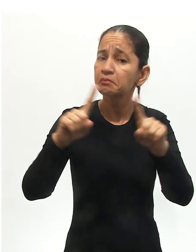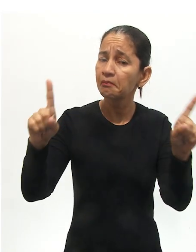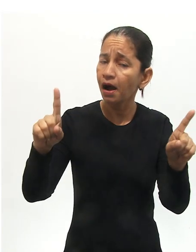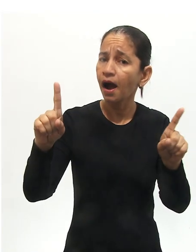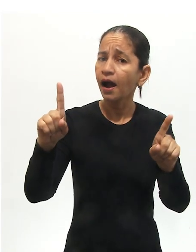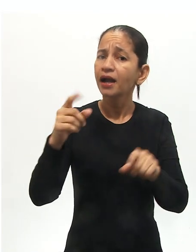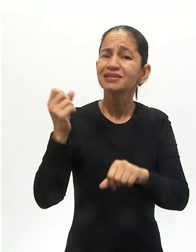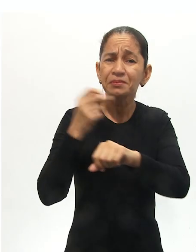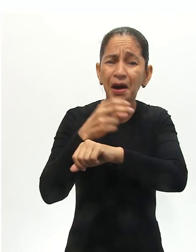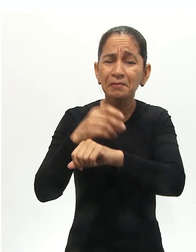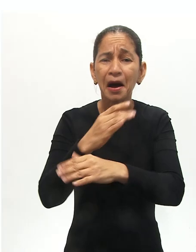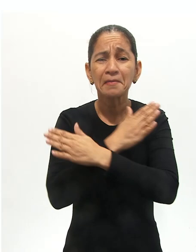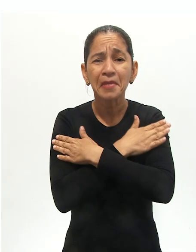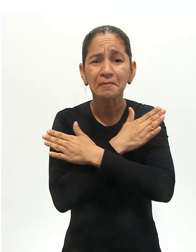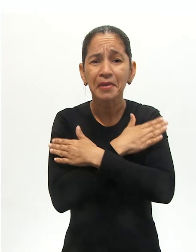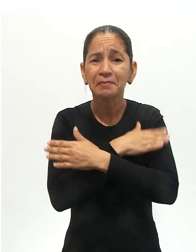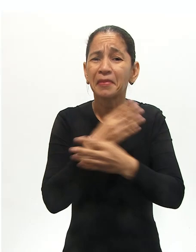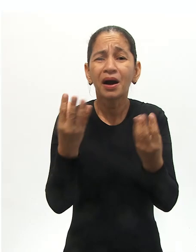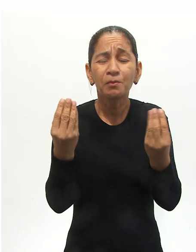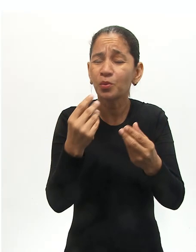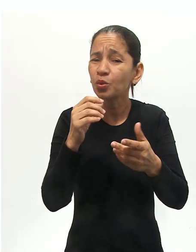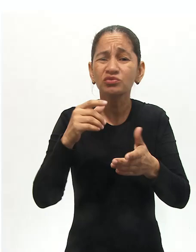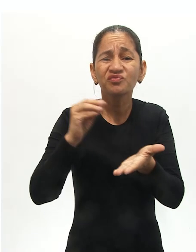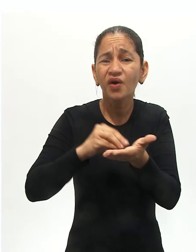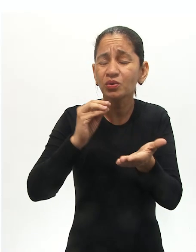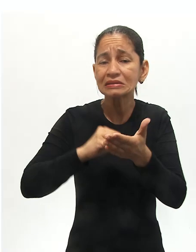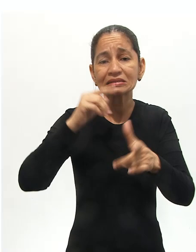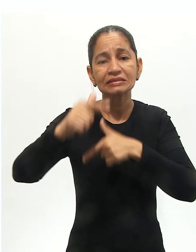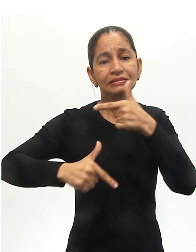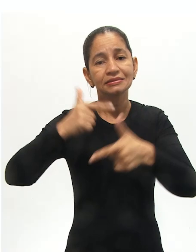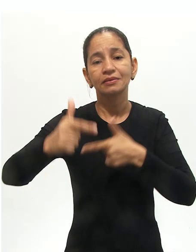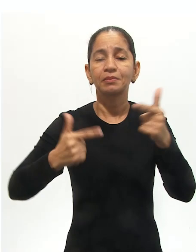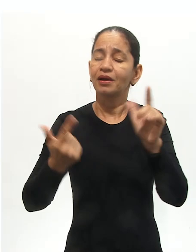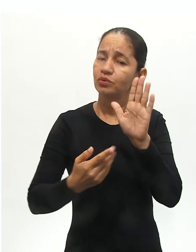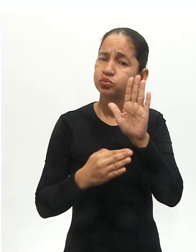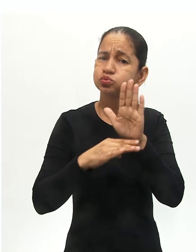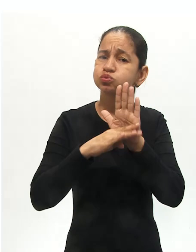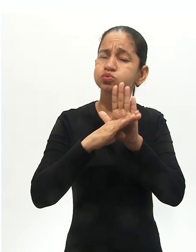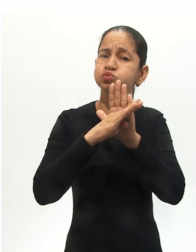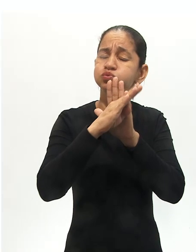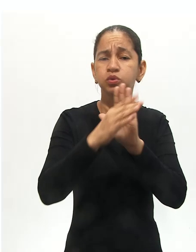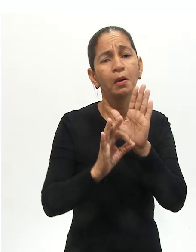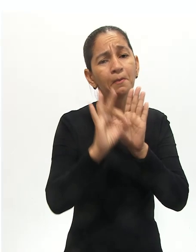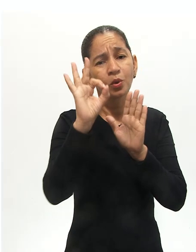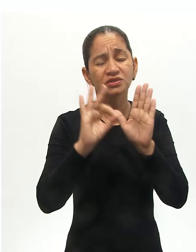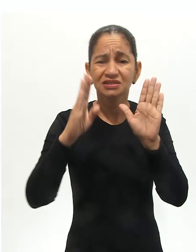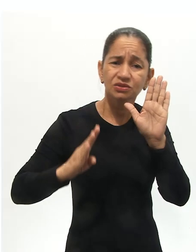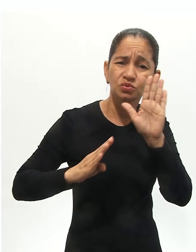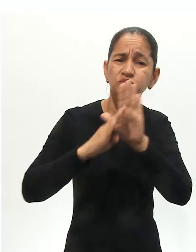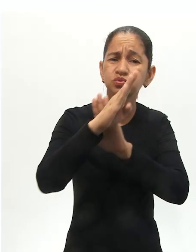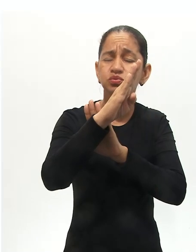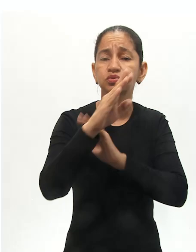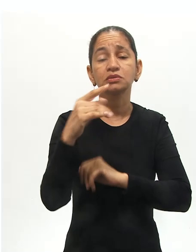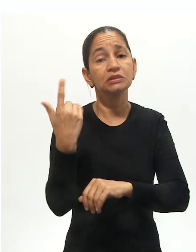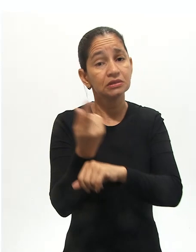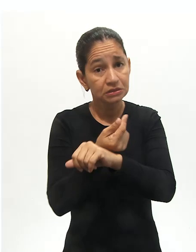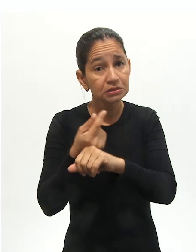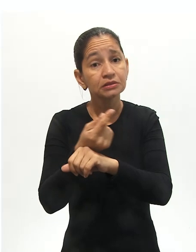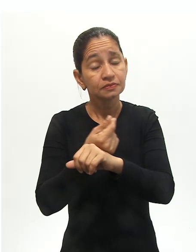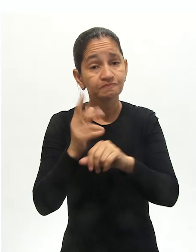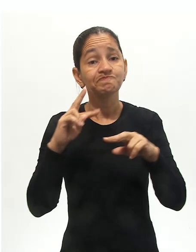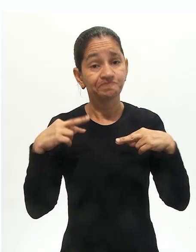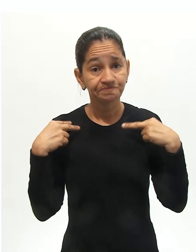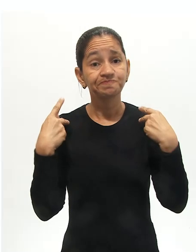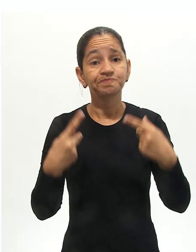cresce, porém, o desemprego ele continua avançando nesse processo. E assim,